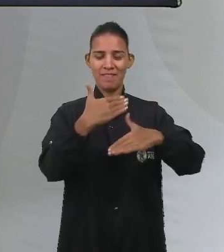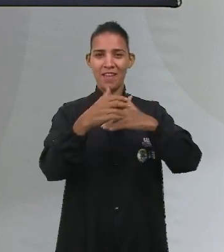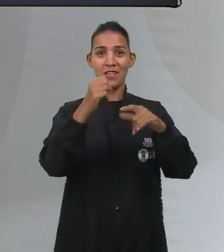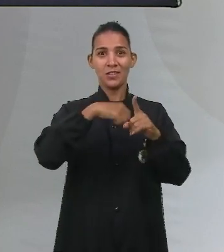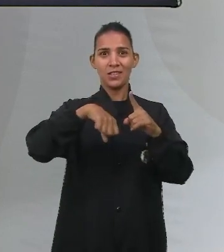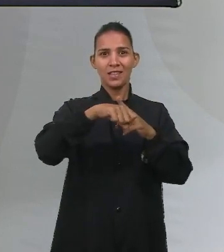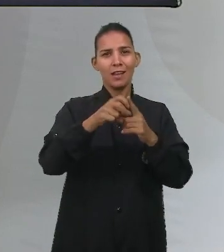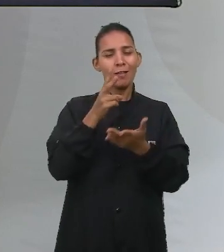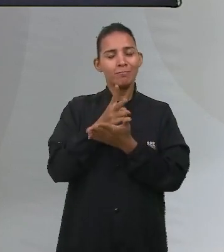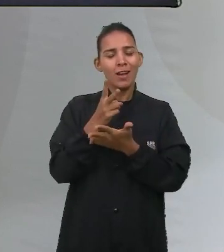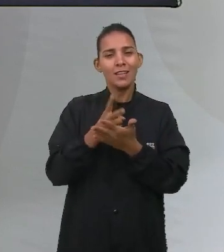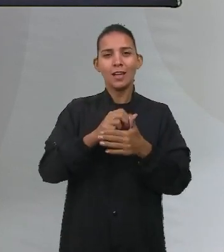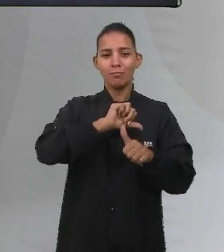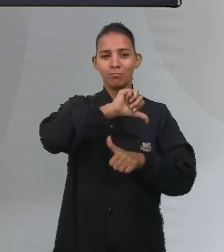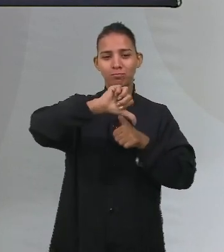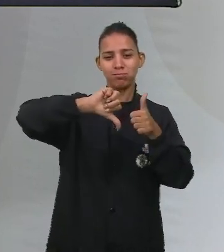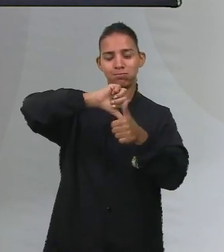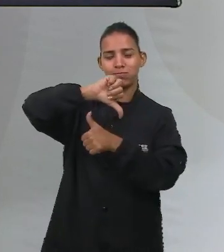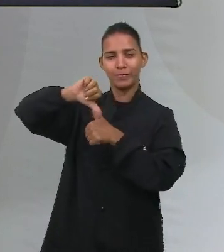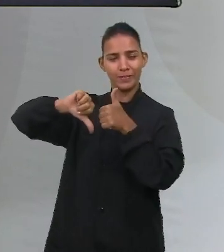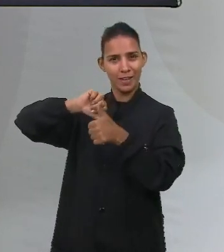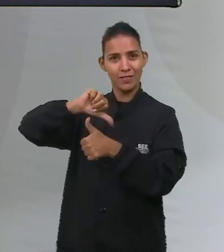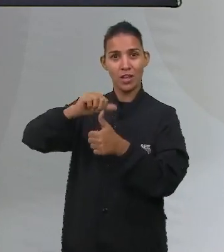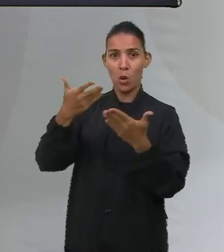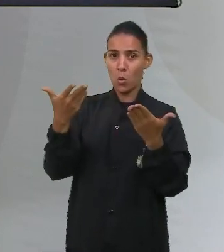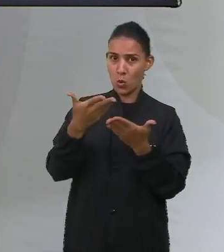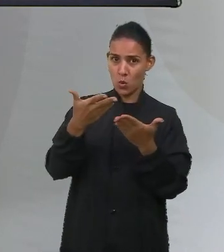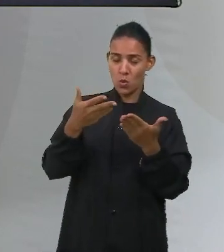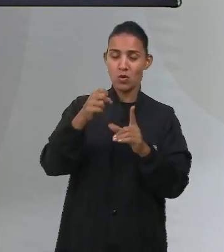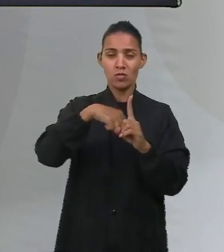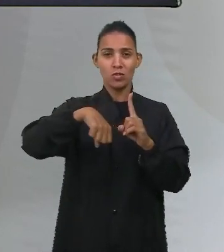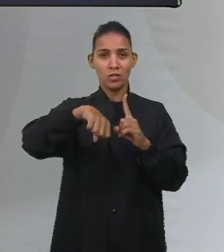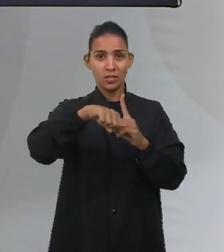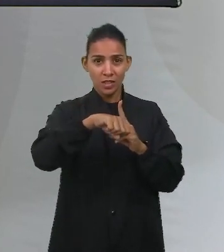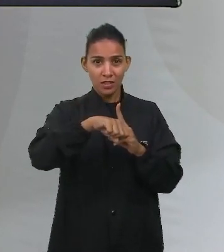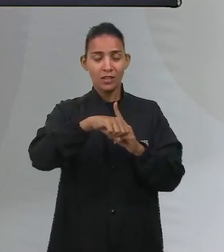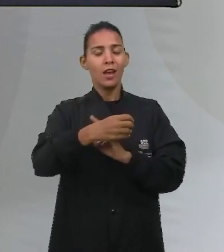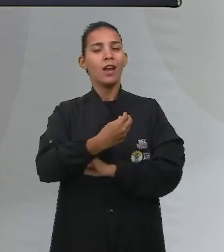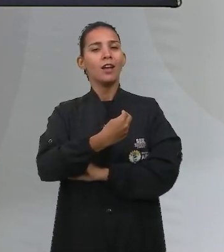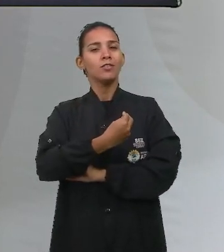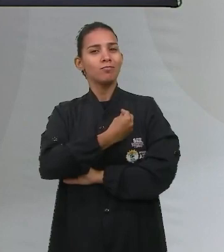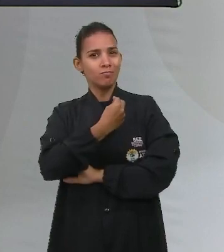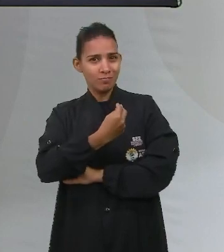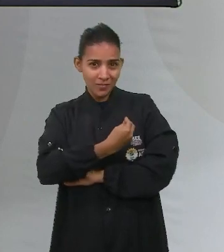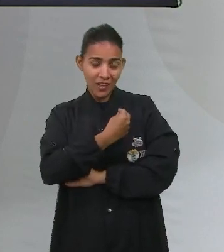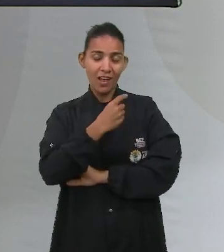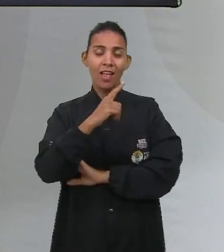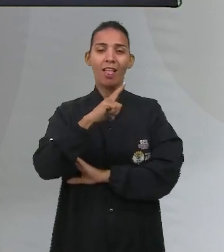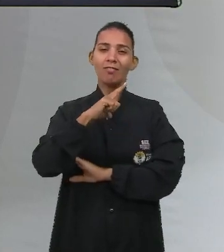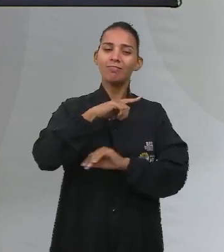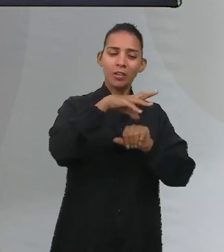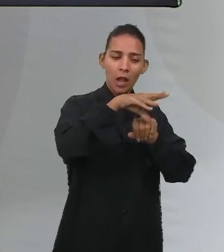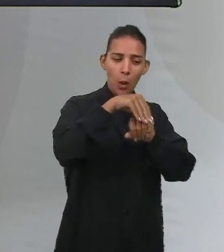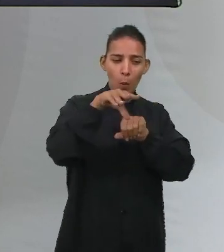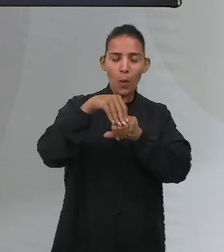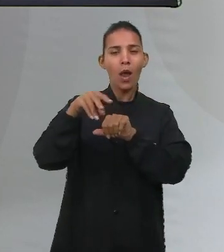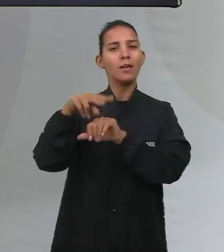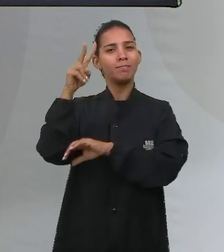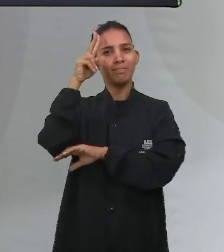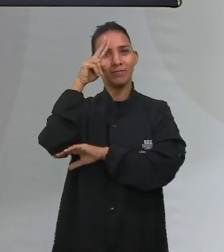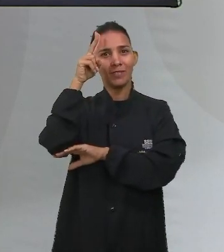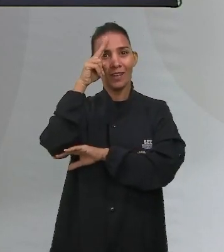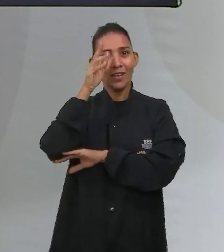as sociedades atualmente existentes, os conhecimentos históricos que nos reportam